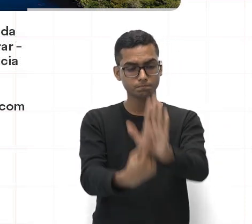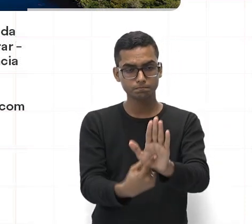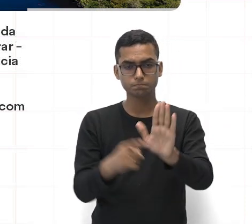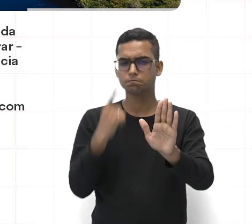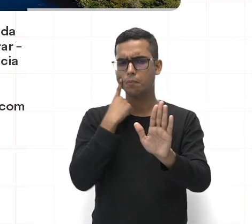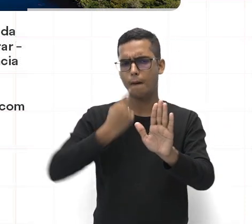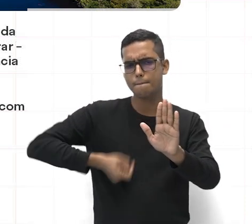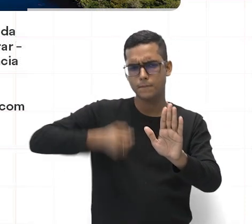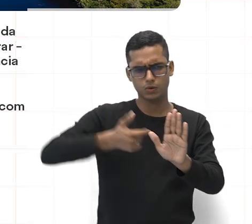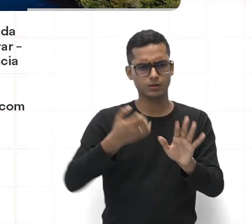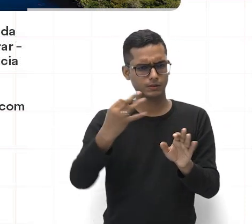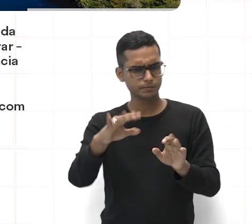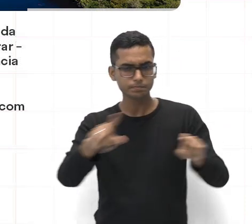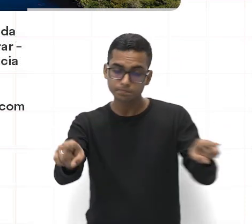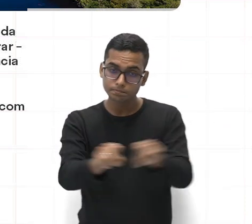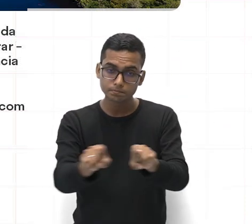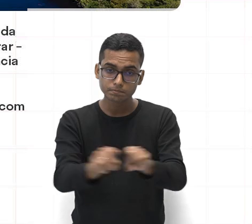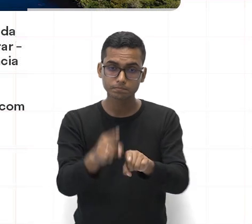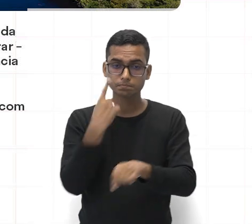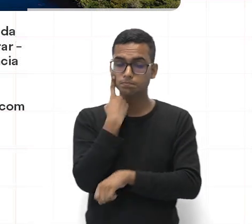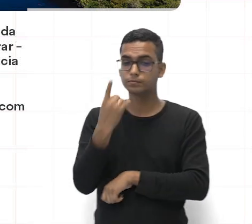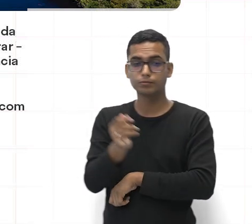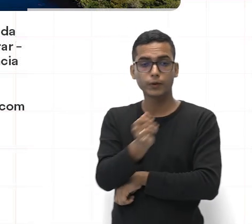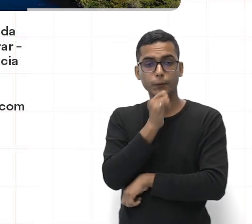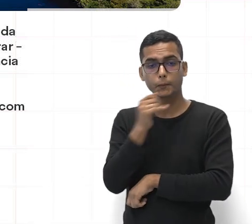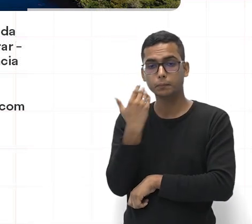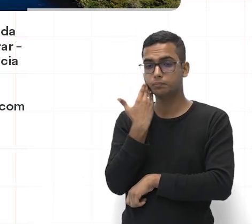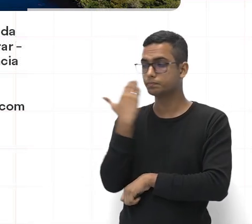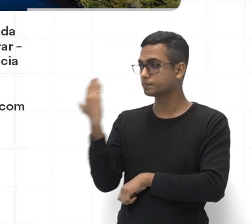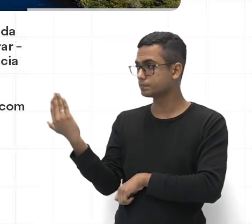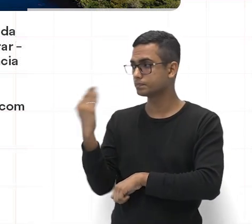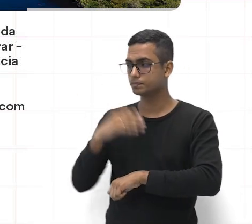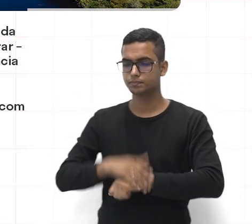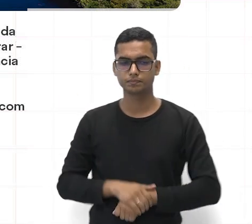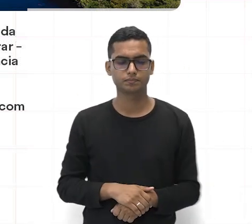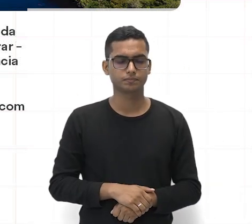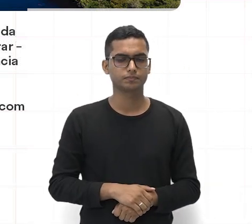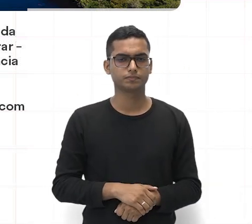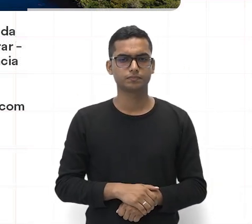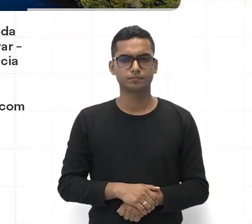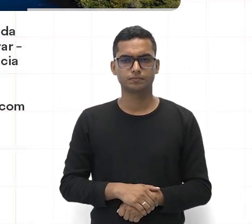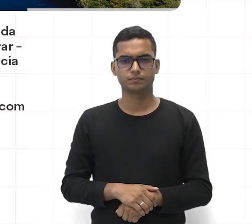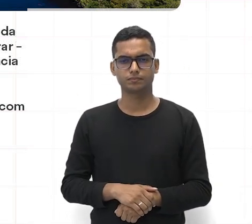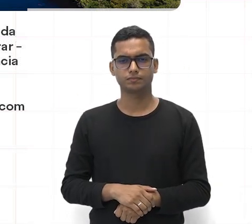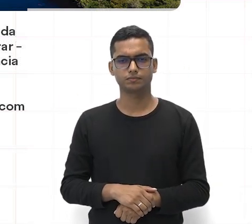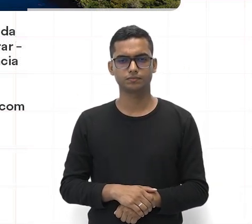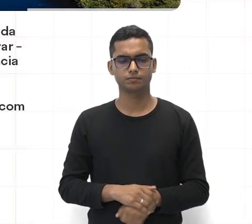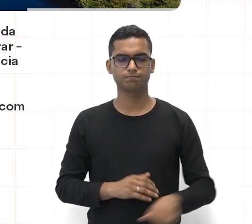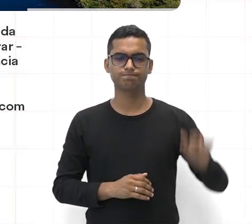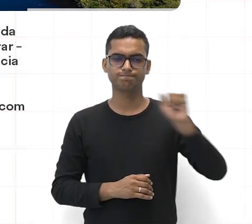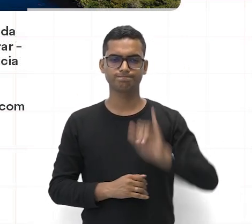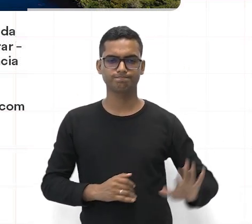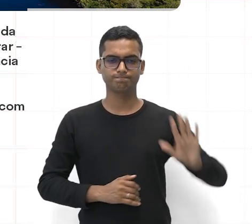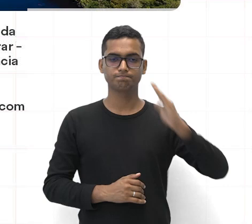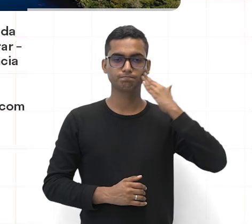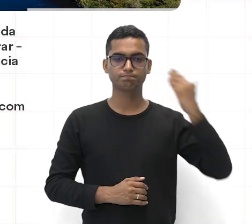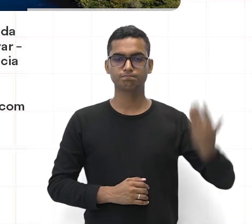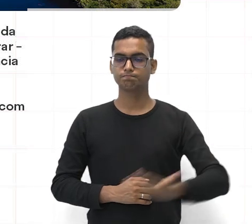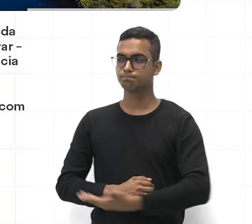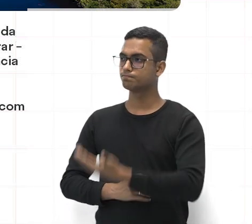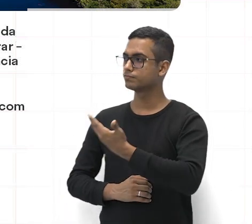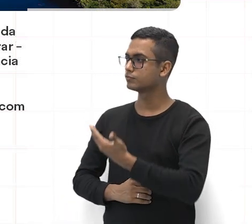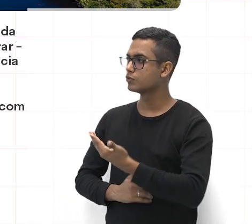poucas quedas d'água. Então, nós temos como exemplo, aí nós colocamos nessas imagens para vocês, nos rios